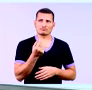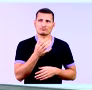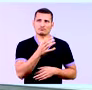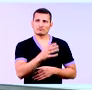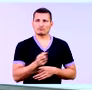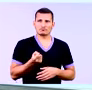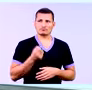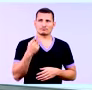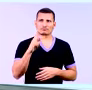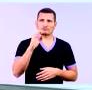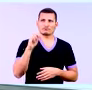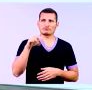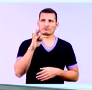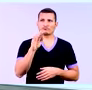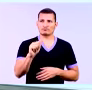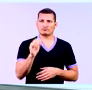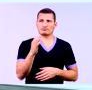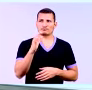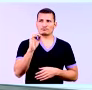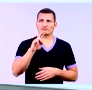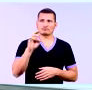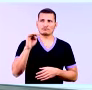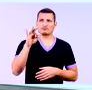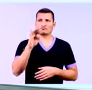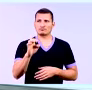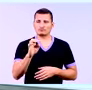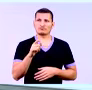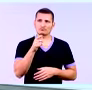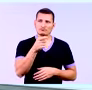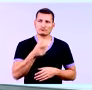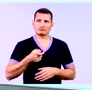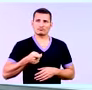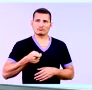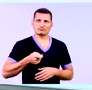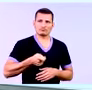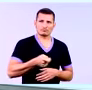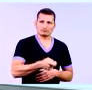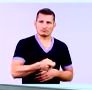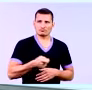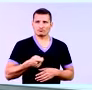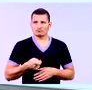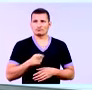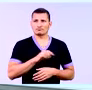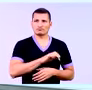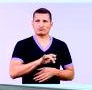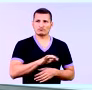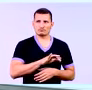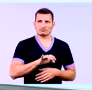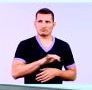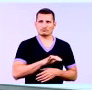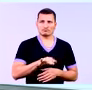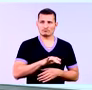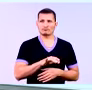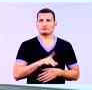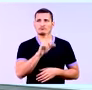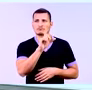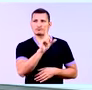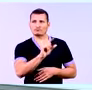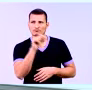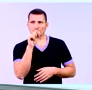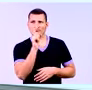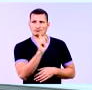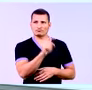conta corrente. Então você insere o seu cartão, informa todos os dados necessários, escolhe a opção lá